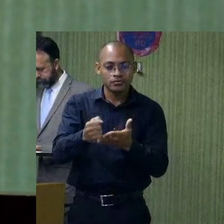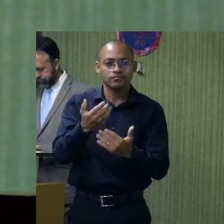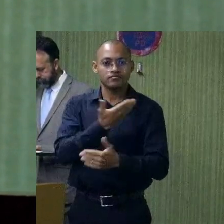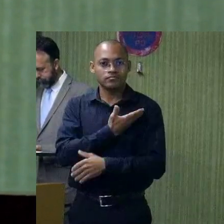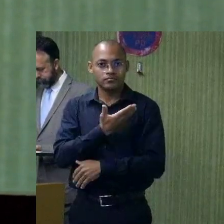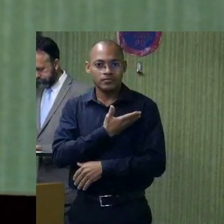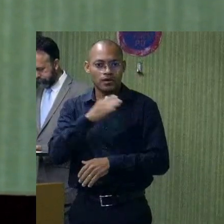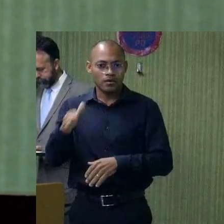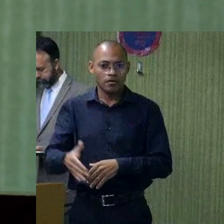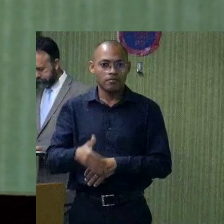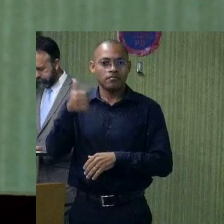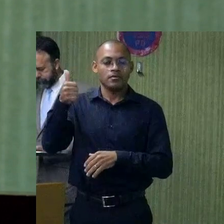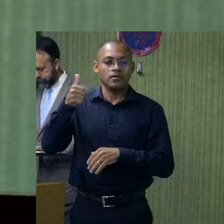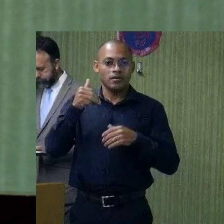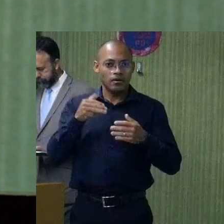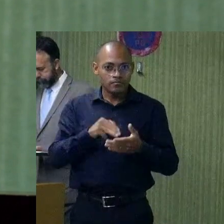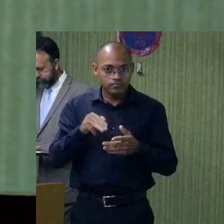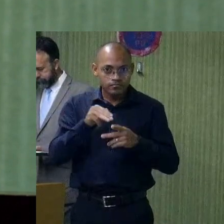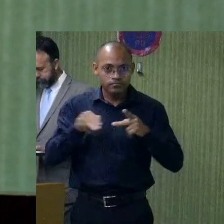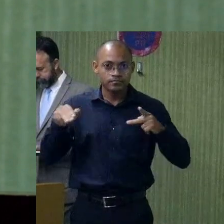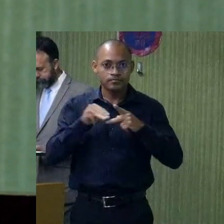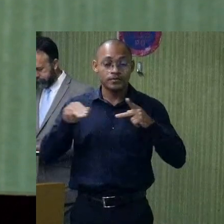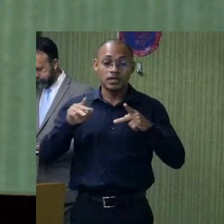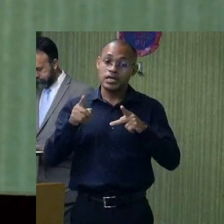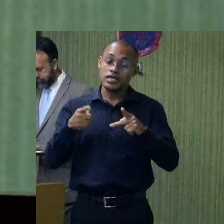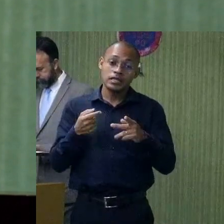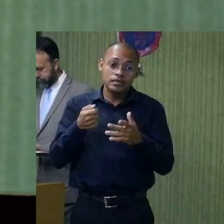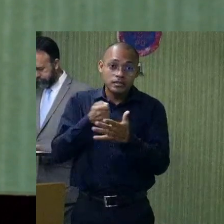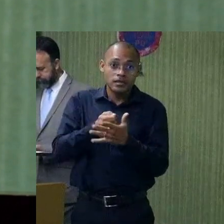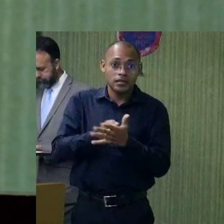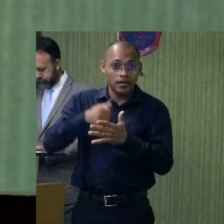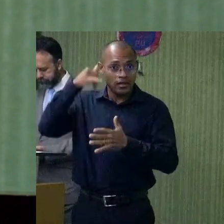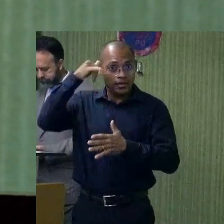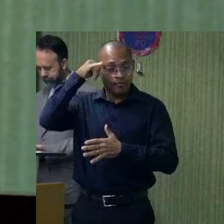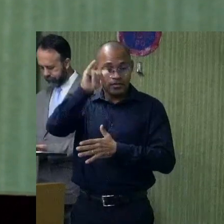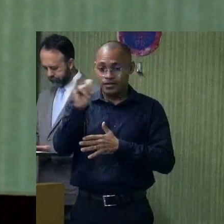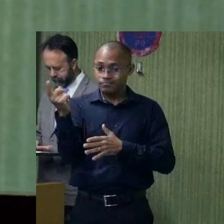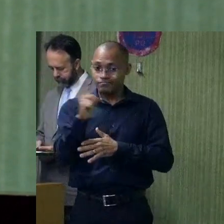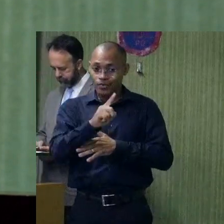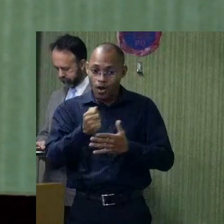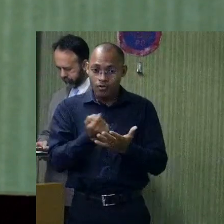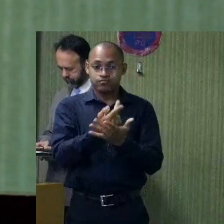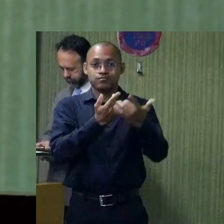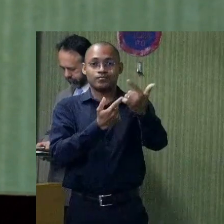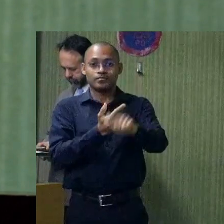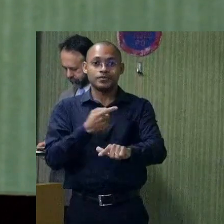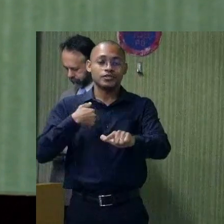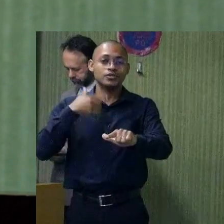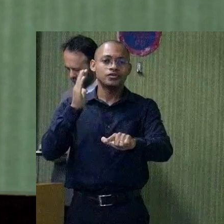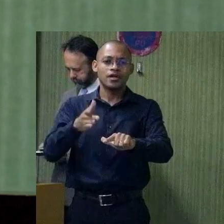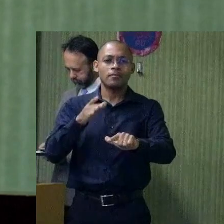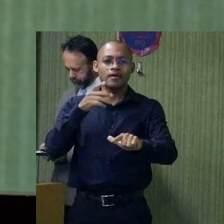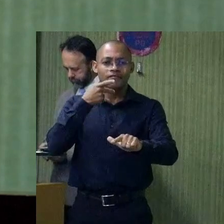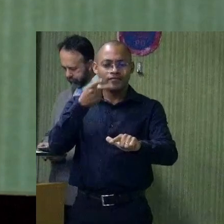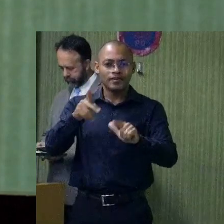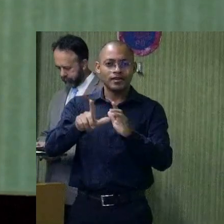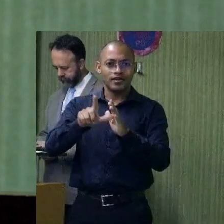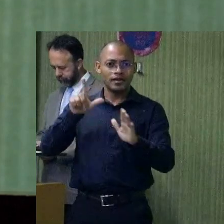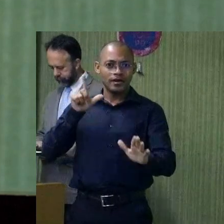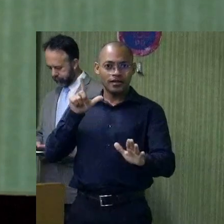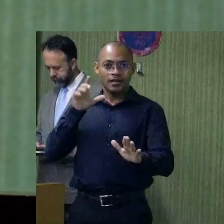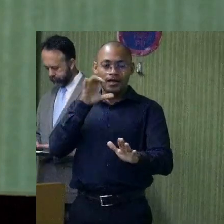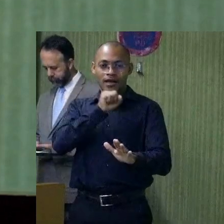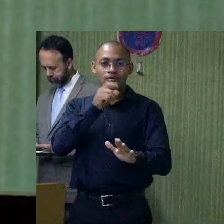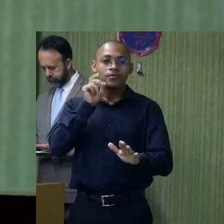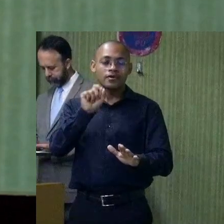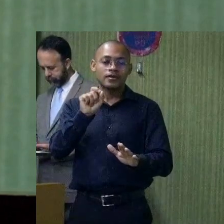ministério contribuir para que eventos como esse não aconteçam e nisso nós evidenciamos e eu acho que Eu mencionei rapidamente aqui a necessidade